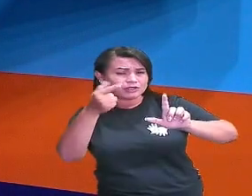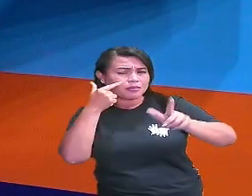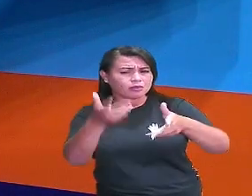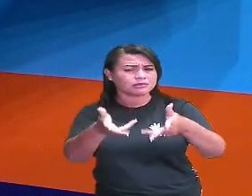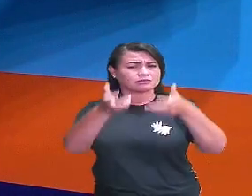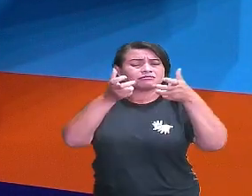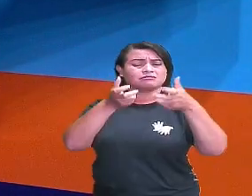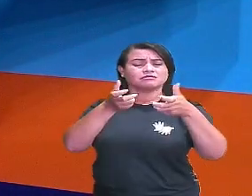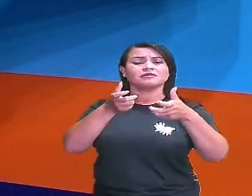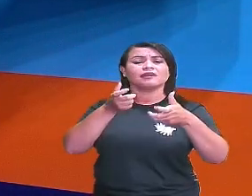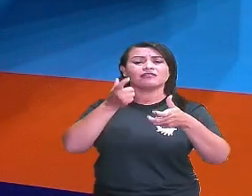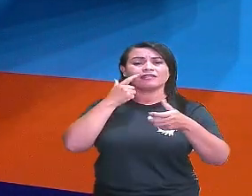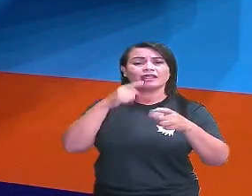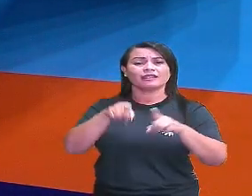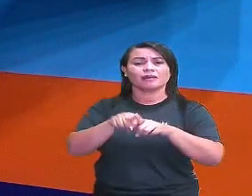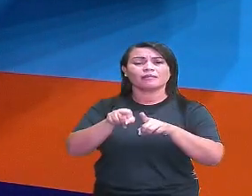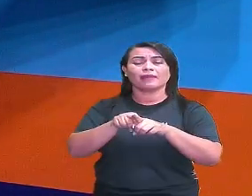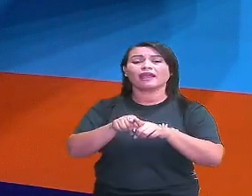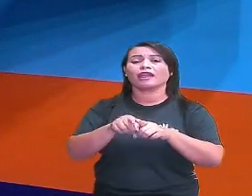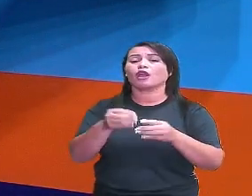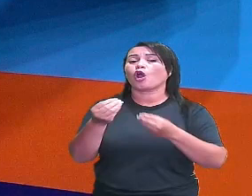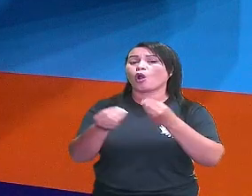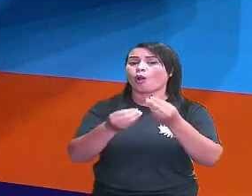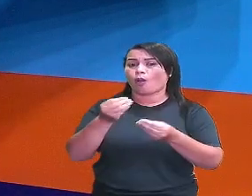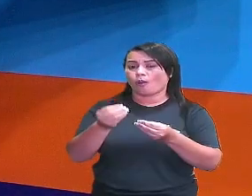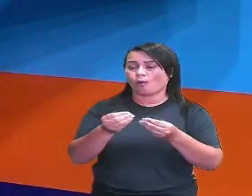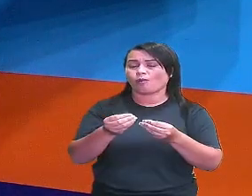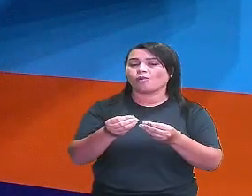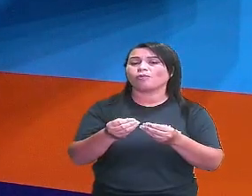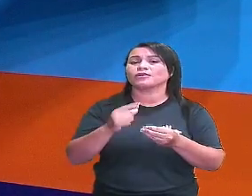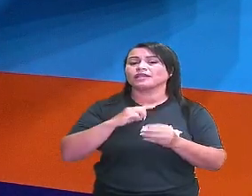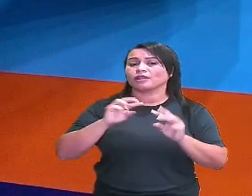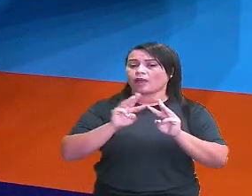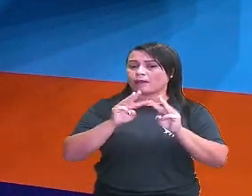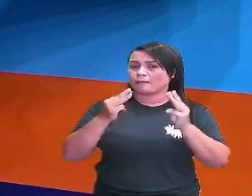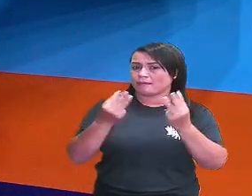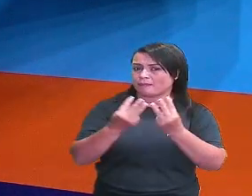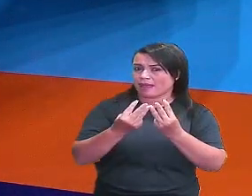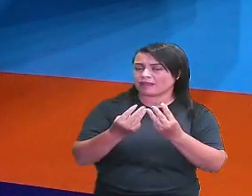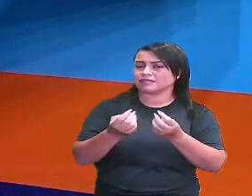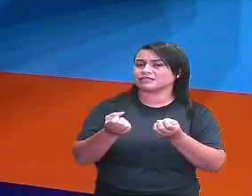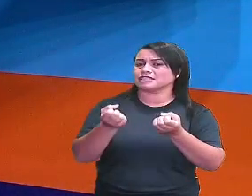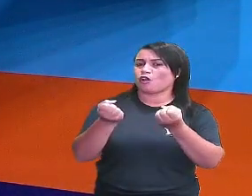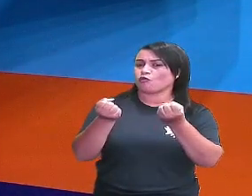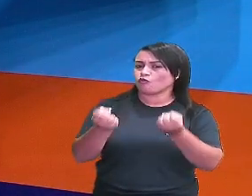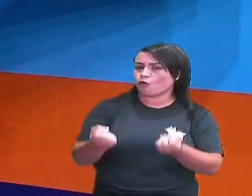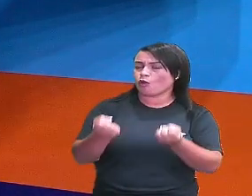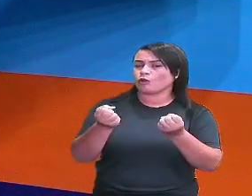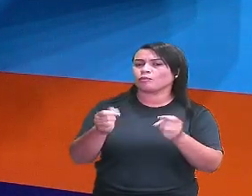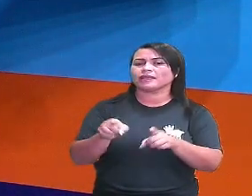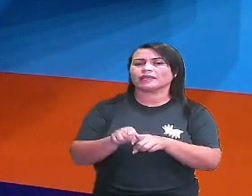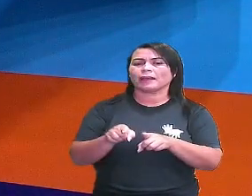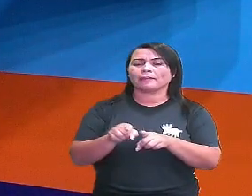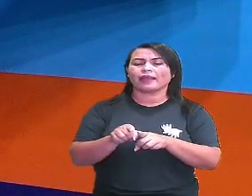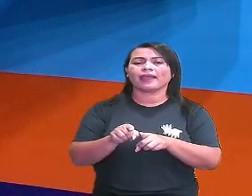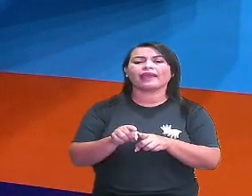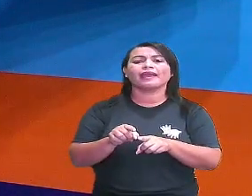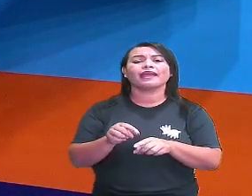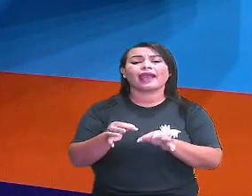possa reconhecer as grandezas, massa, capacidade e volume e selecionar o